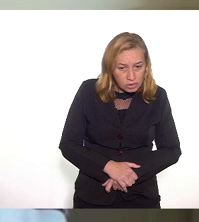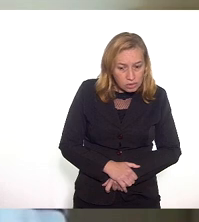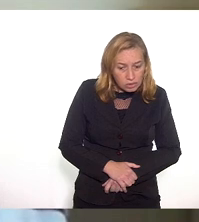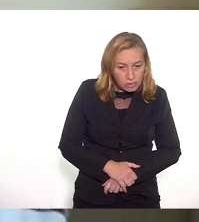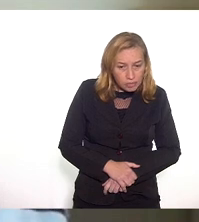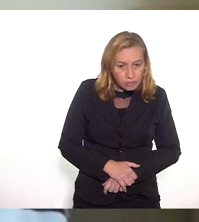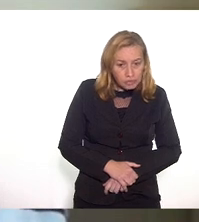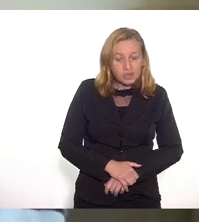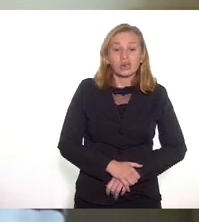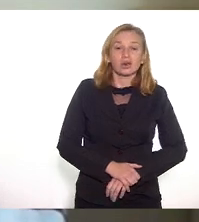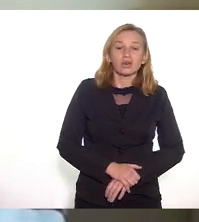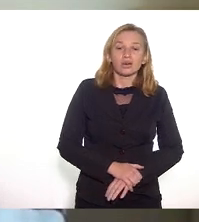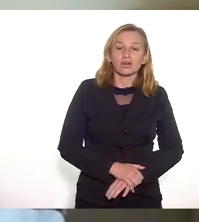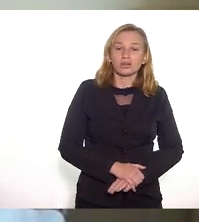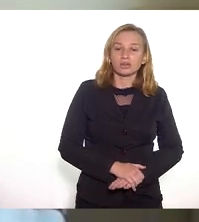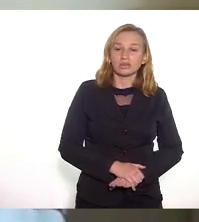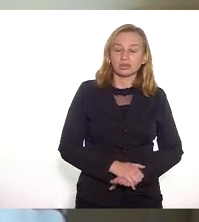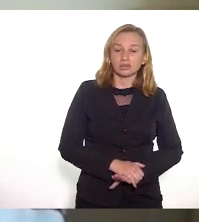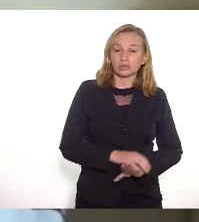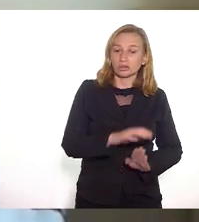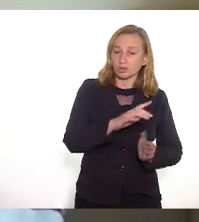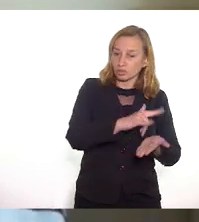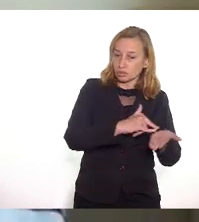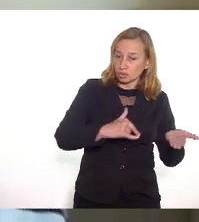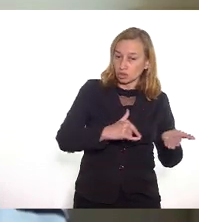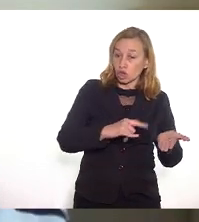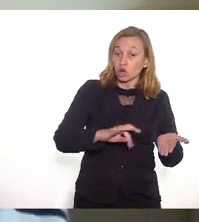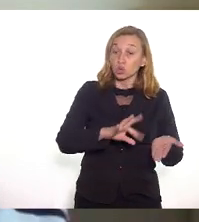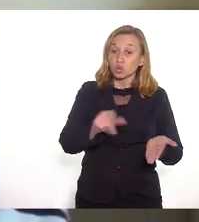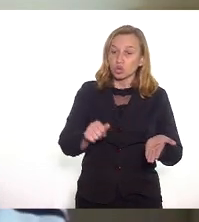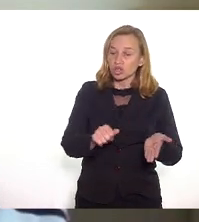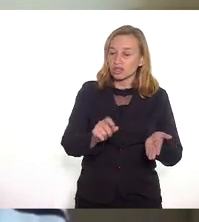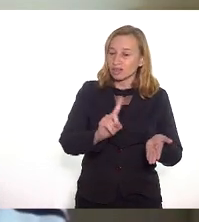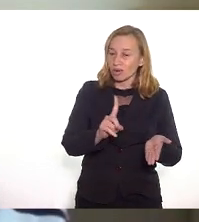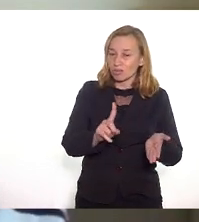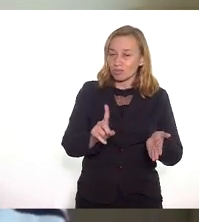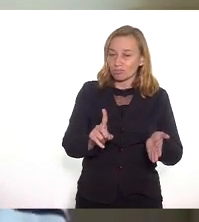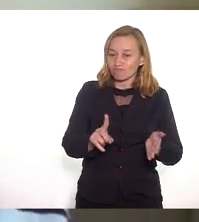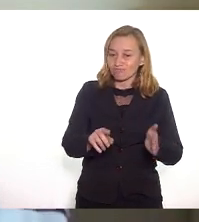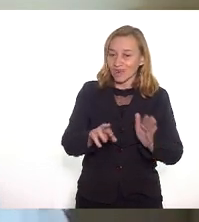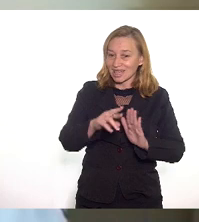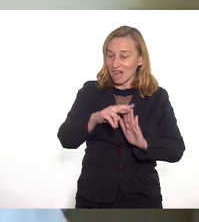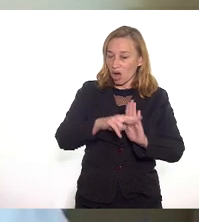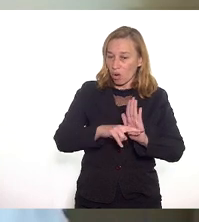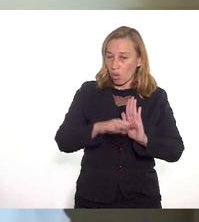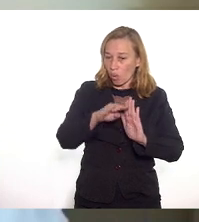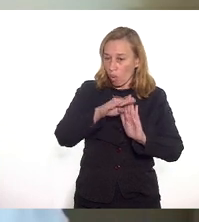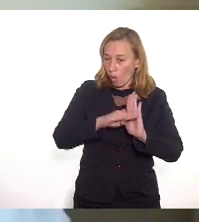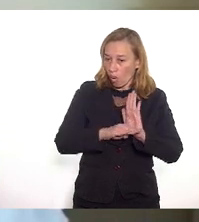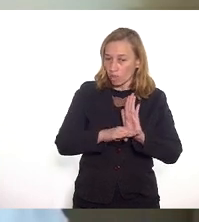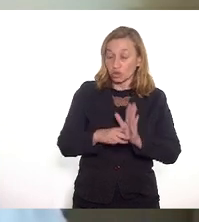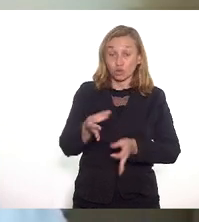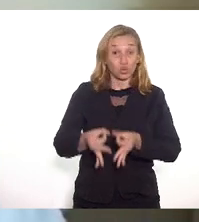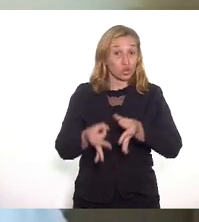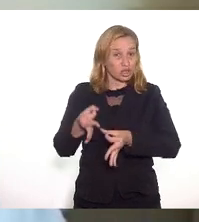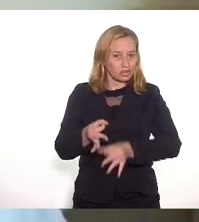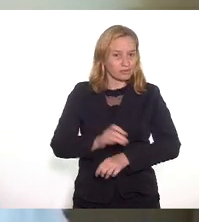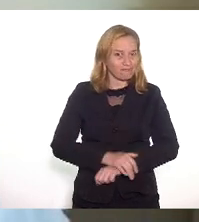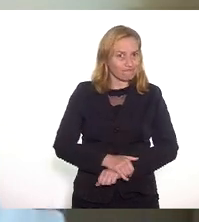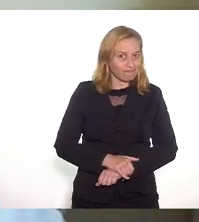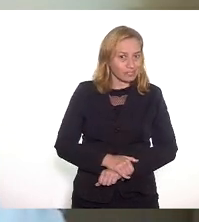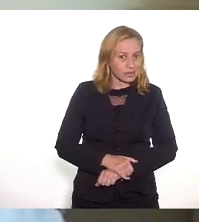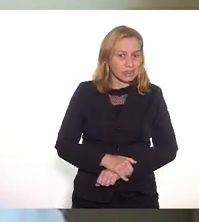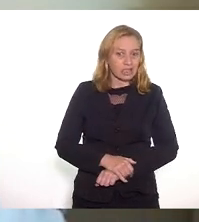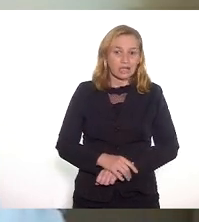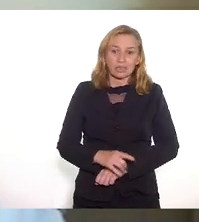nos termos do regimento? É tudo aquilo que não está na ordem jurídica. Ora, se você tem alguma